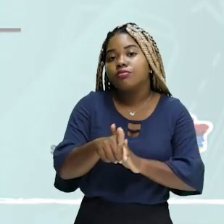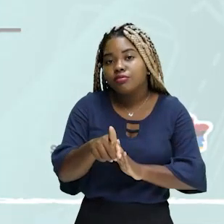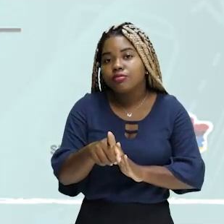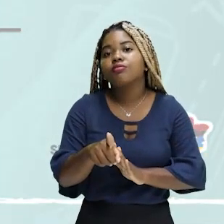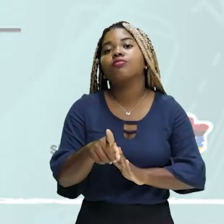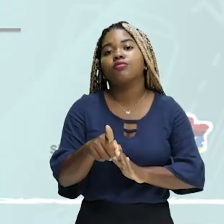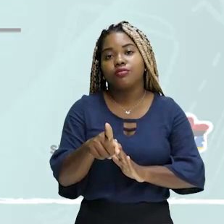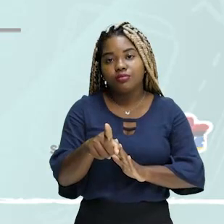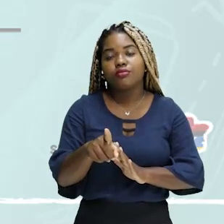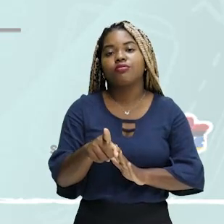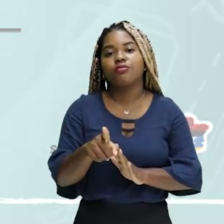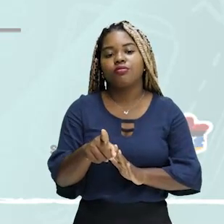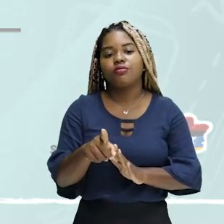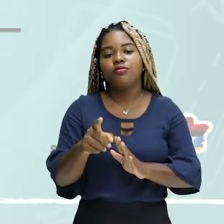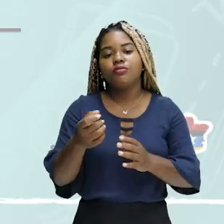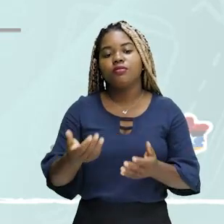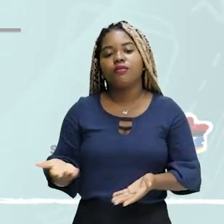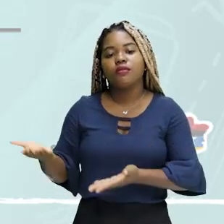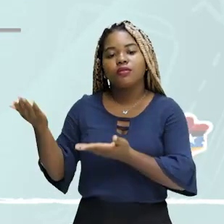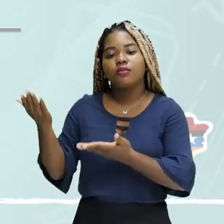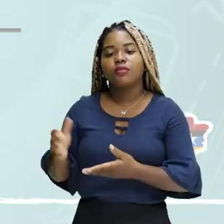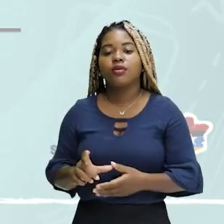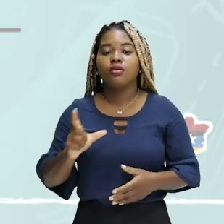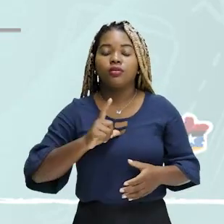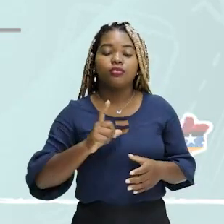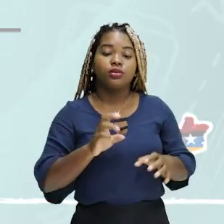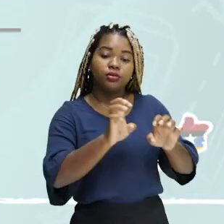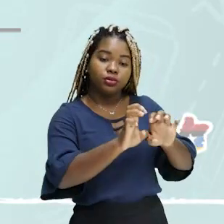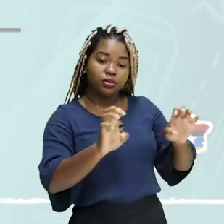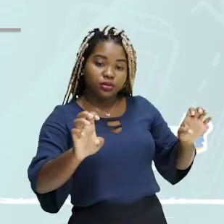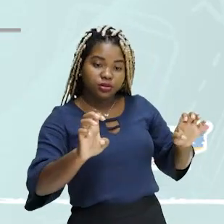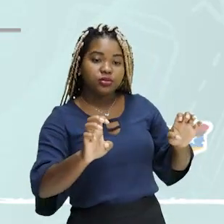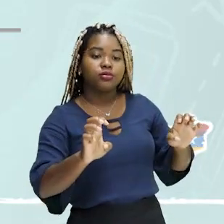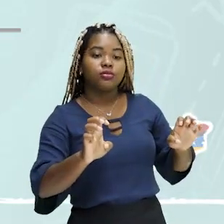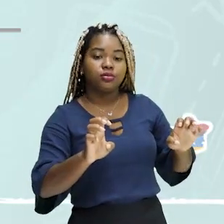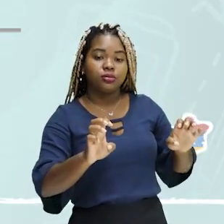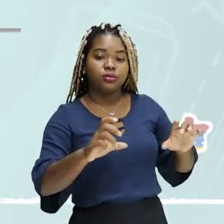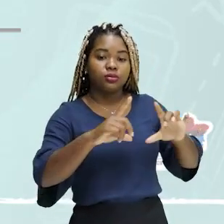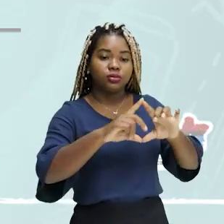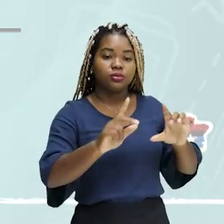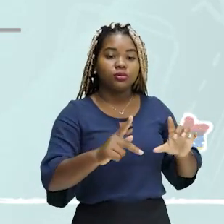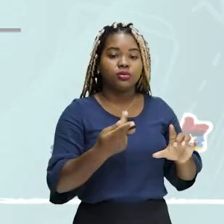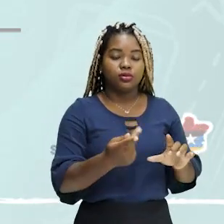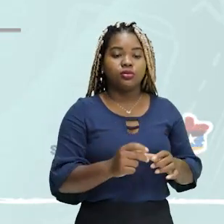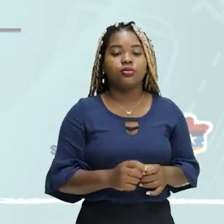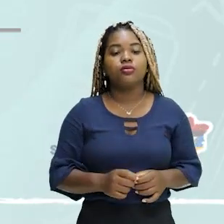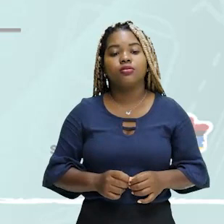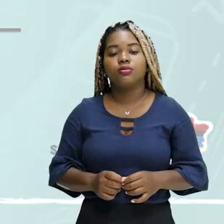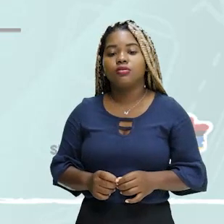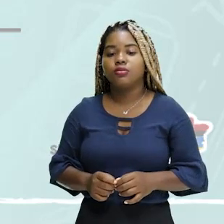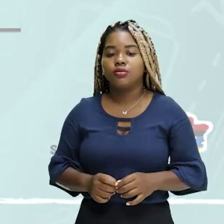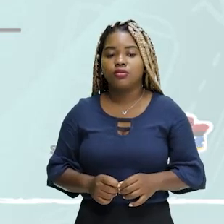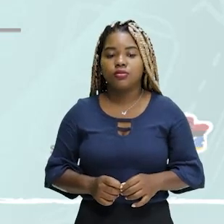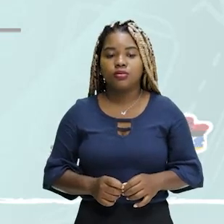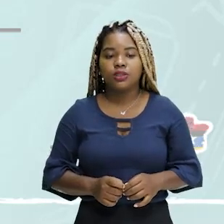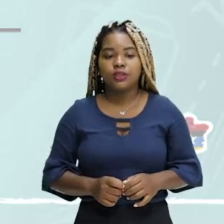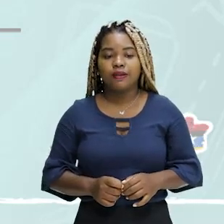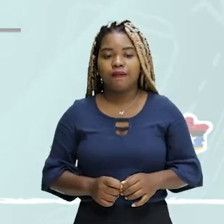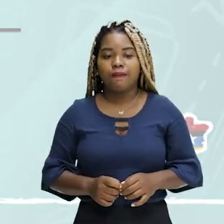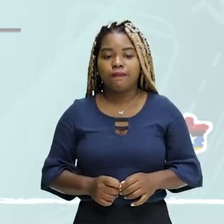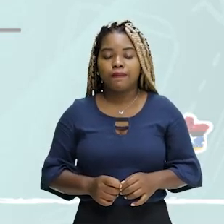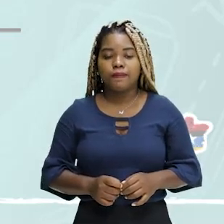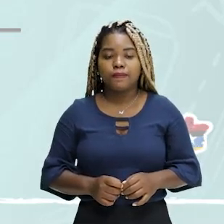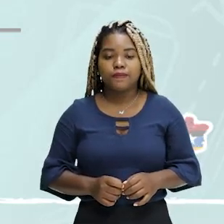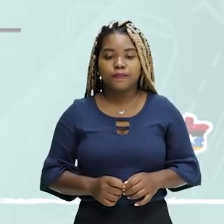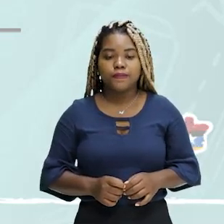Mais uma questão. Então, dadas as equações termoquímicas, então nós temos aqui, ó, equações intermediárias.